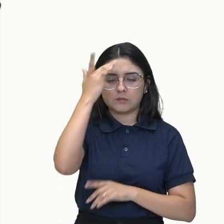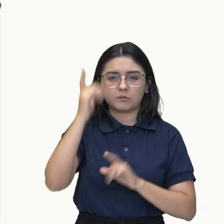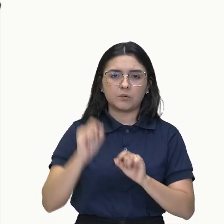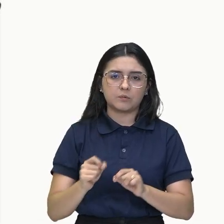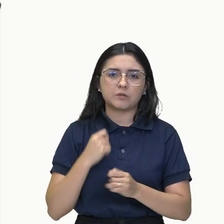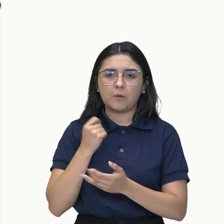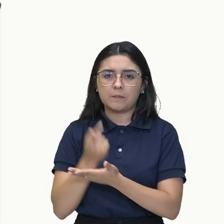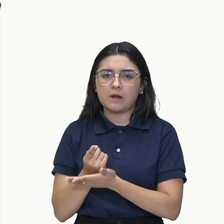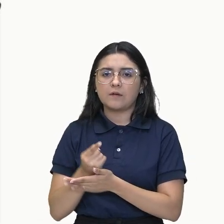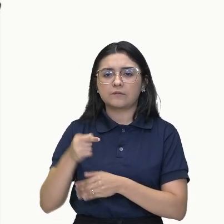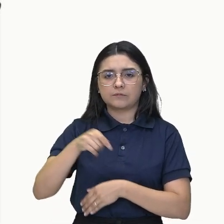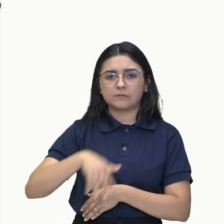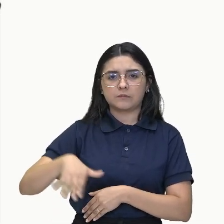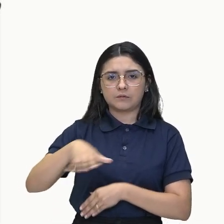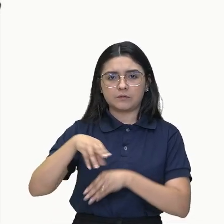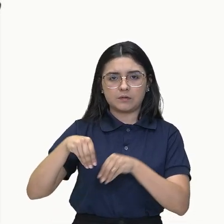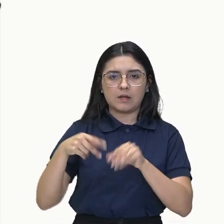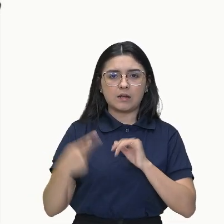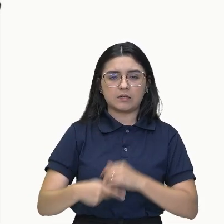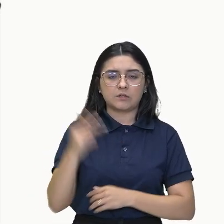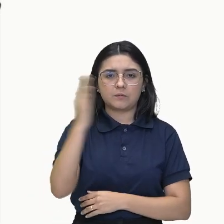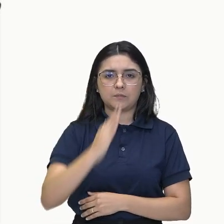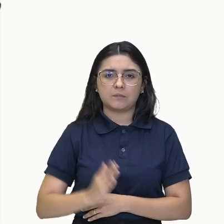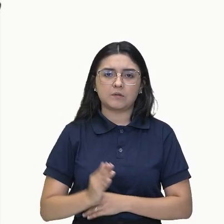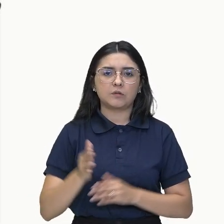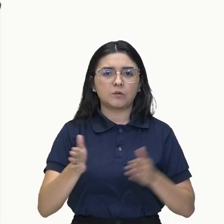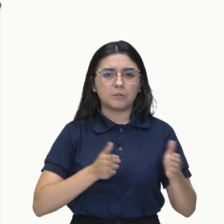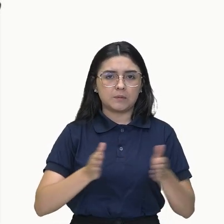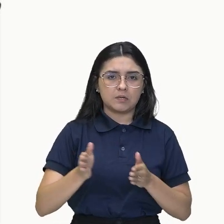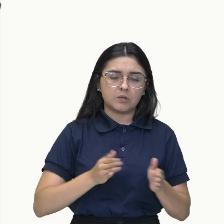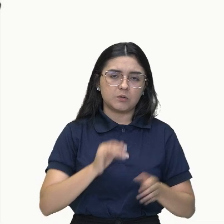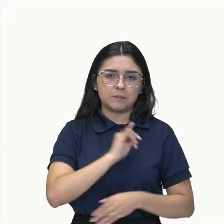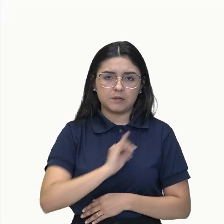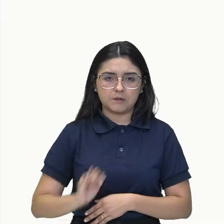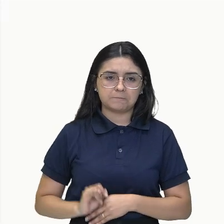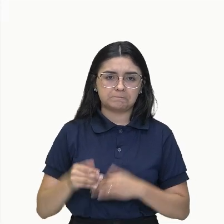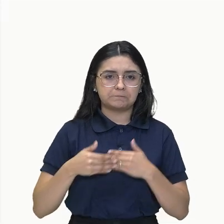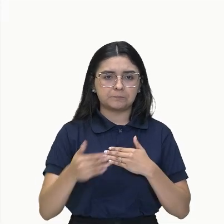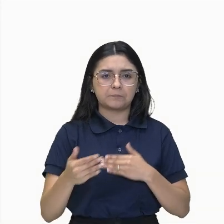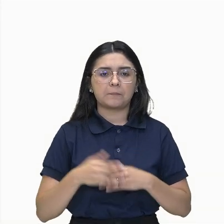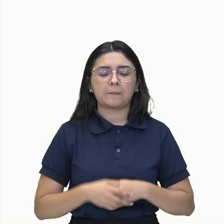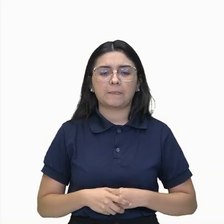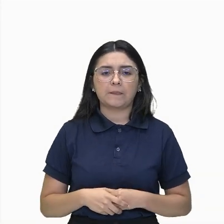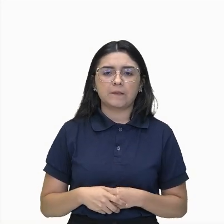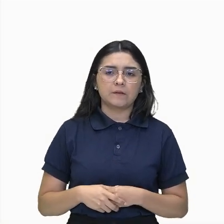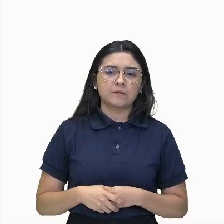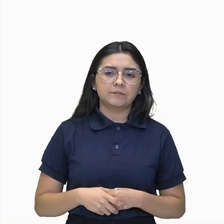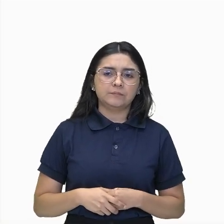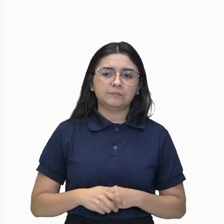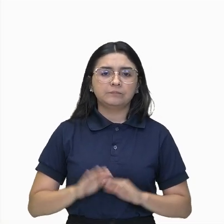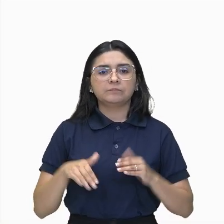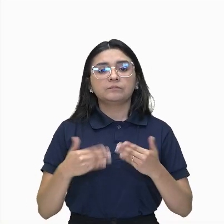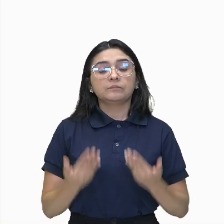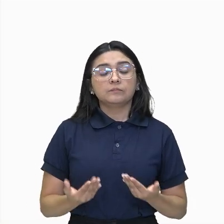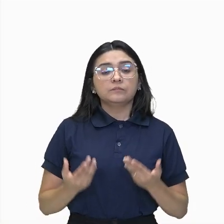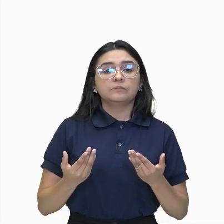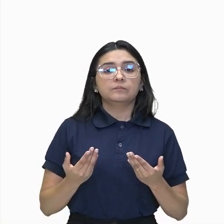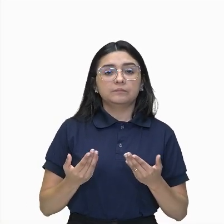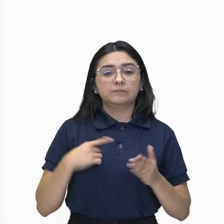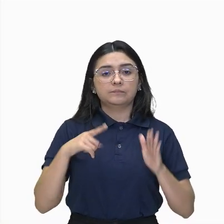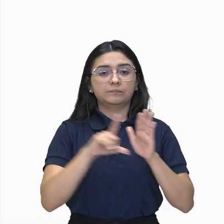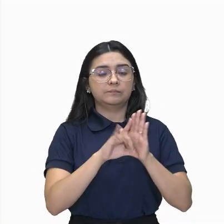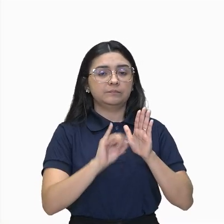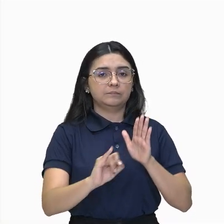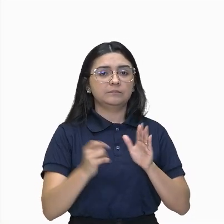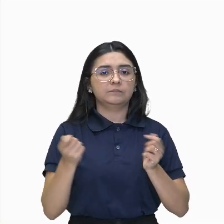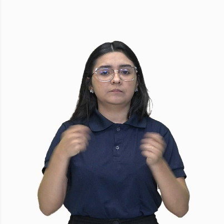terras aqui no Brasil no período imperial. Vamos adiante então, vamos lá? Por meio da lei, a terra